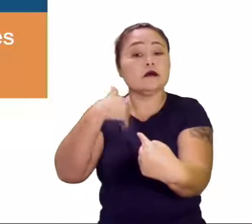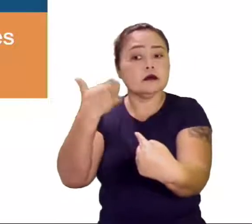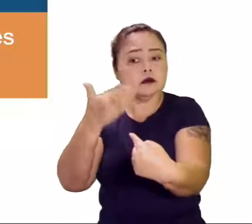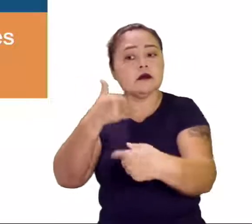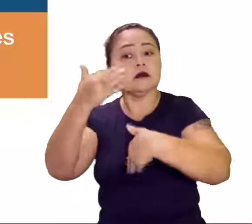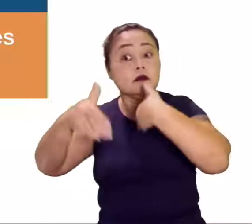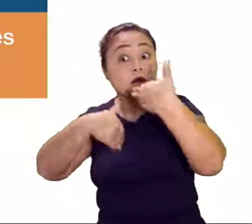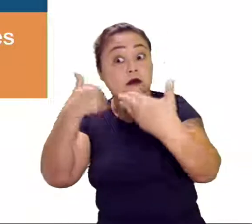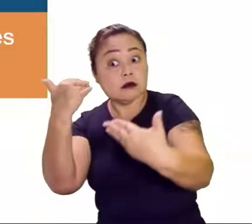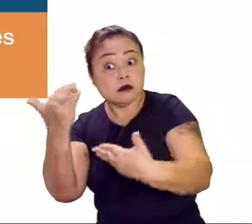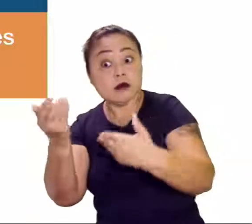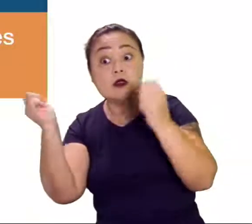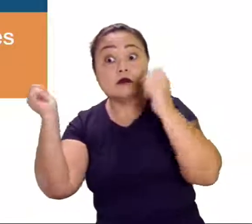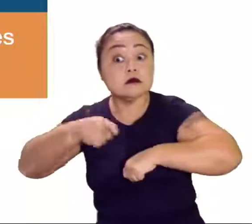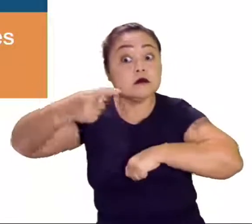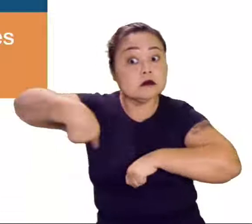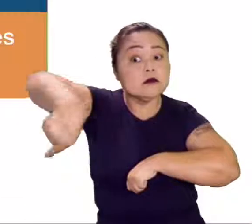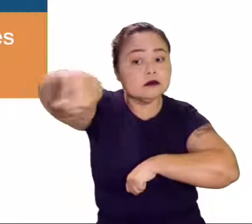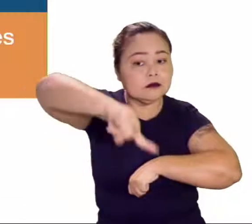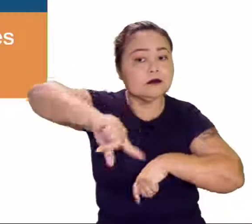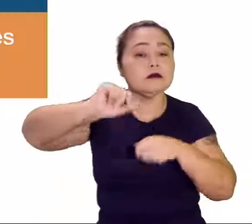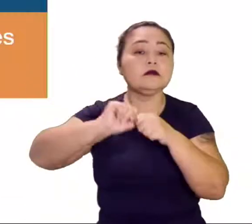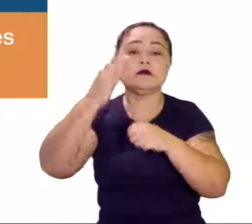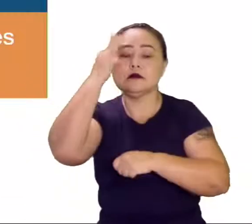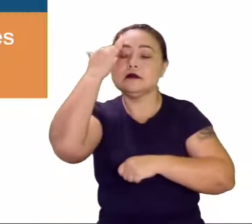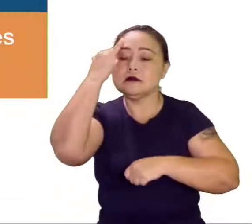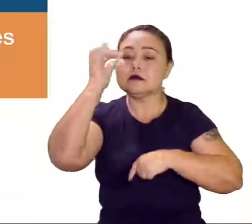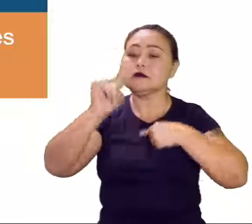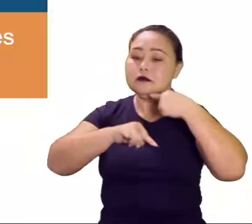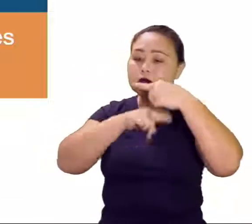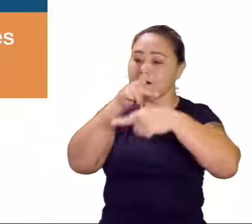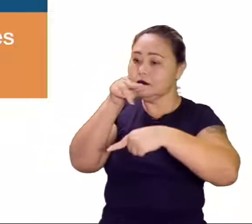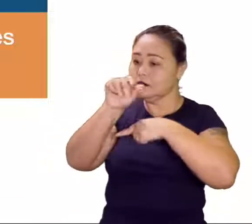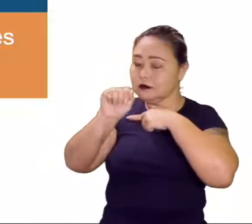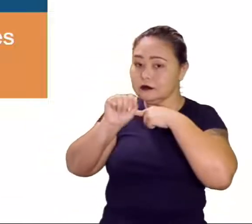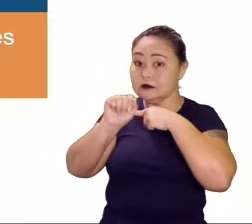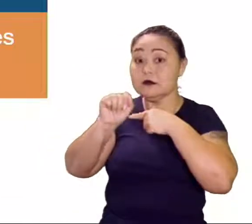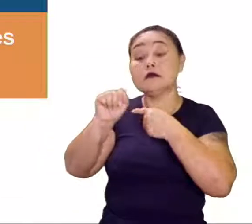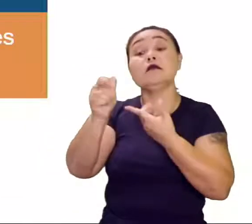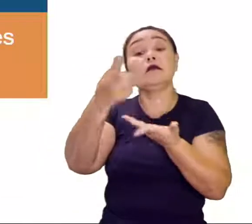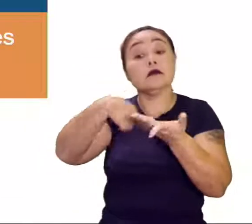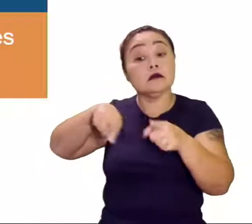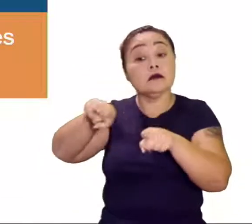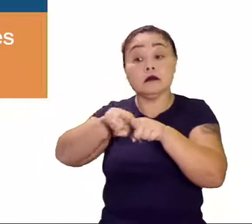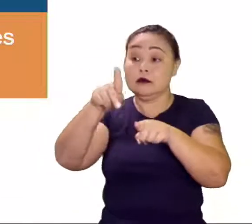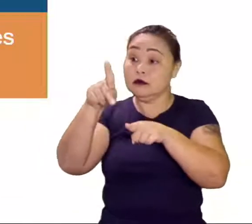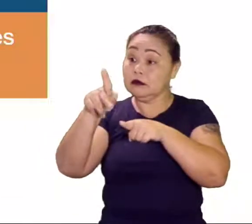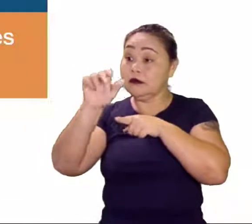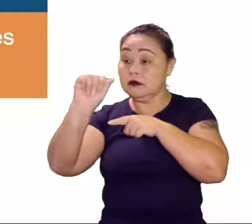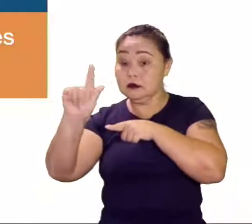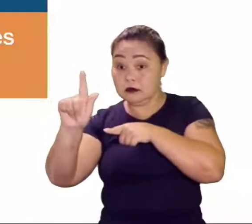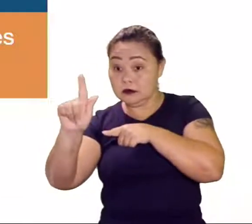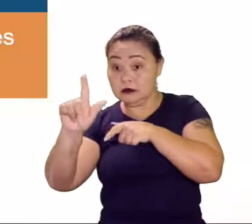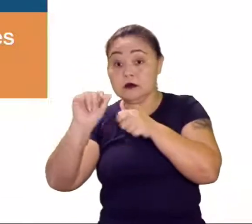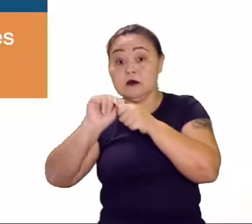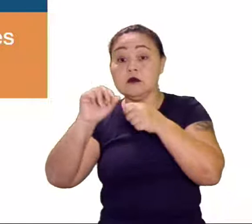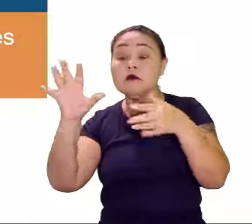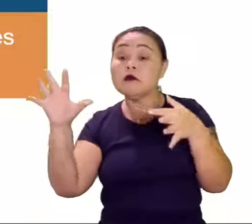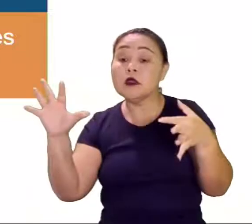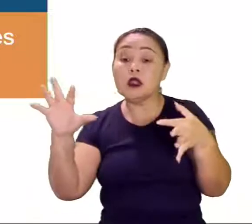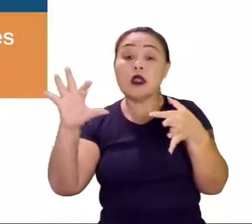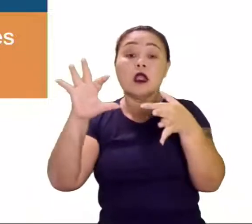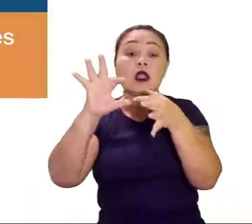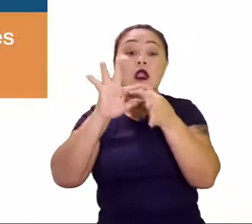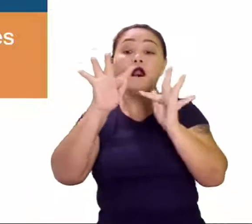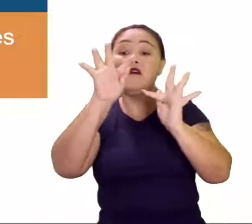chegar numa competência. Então vamos lá. Entender progressões aritméticas e geométricas, relacionando-as com função afim